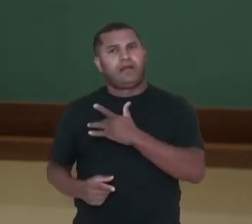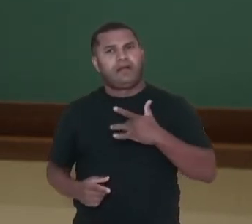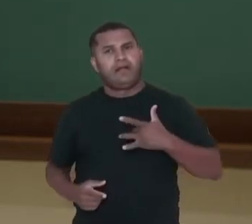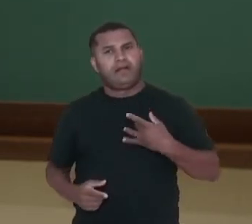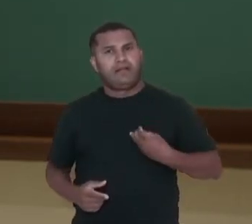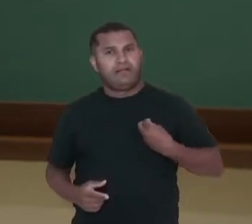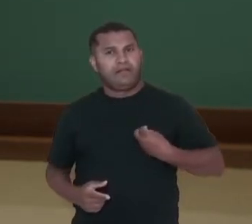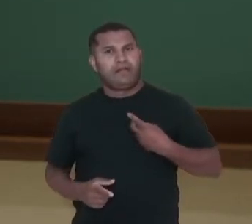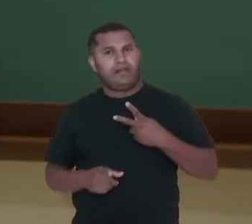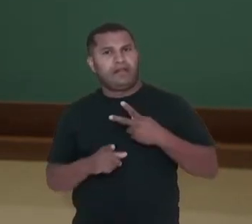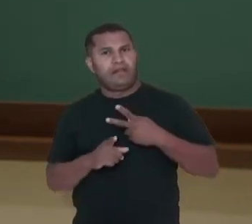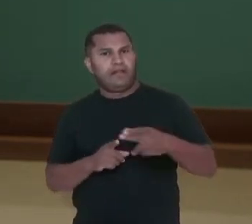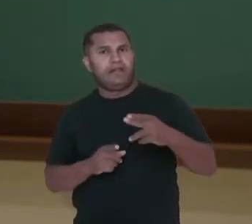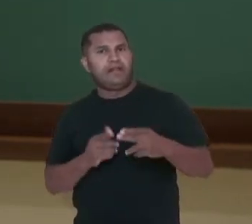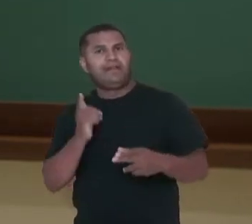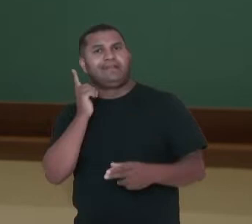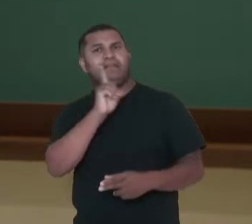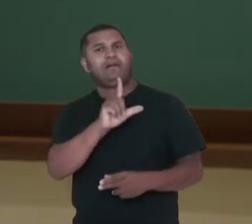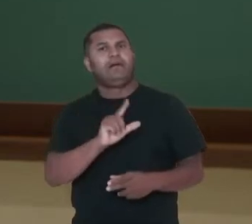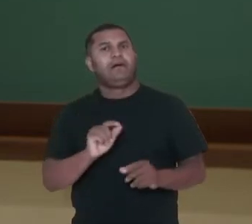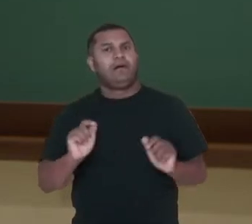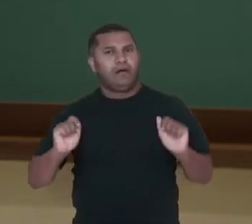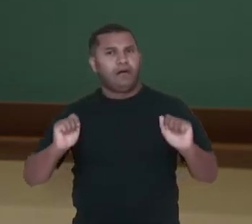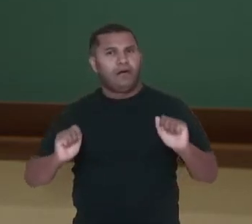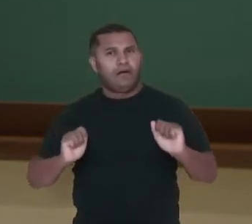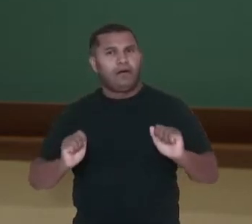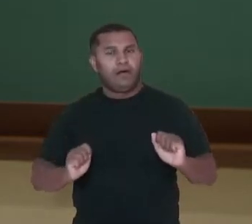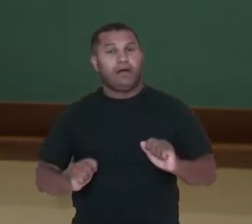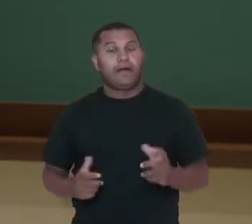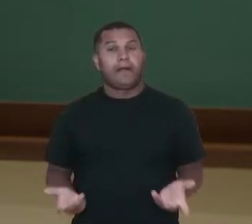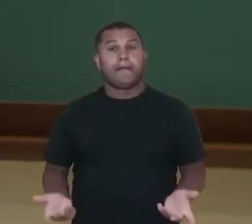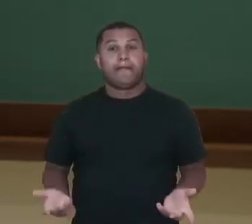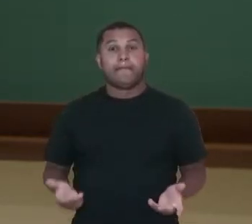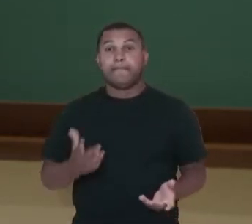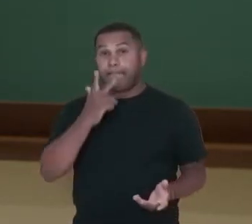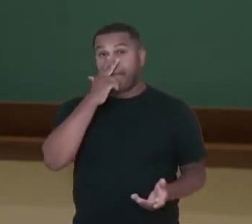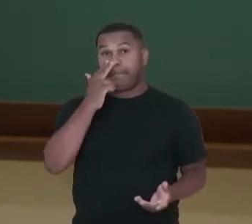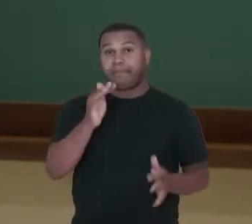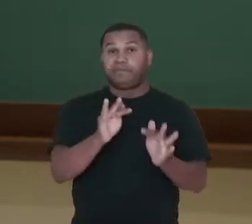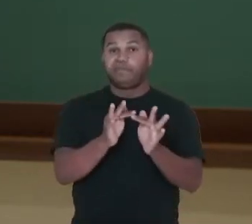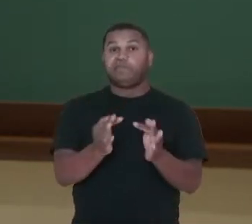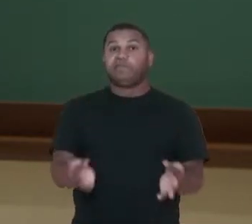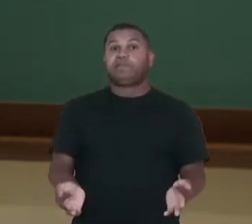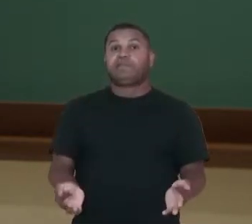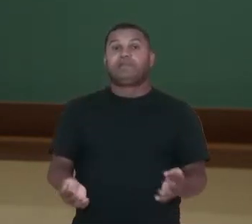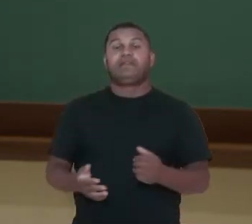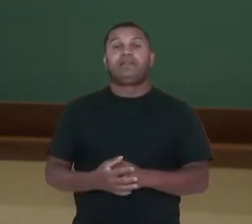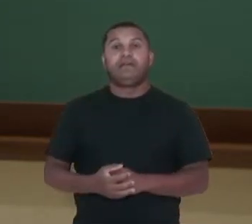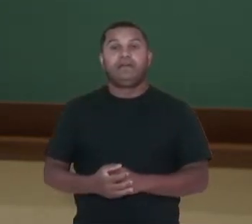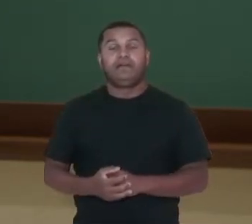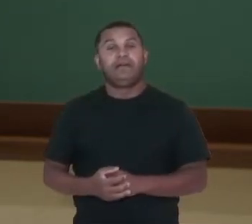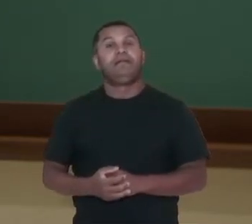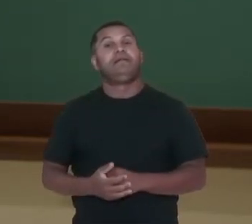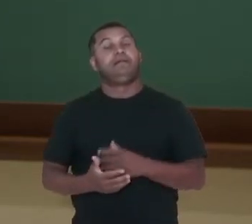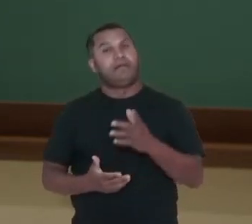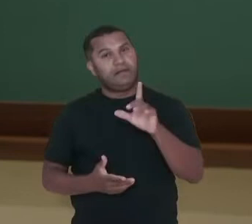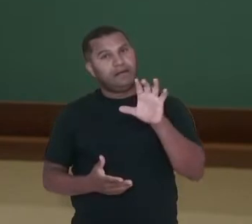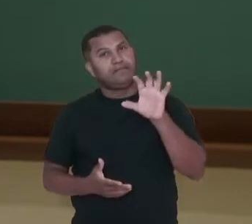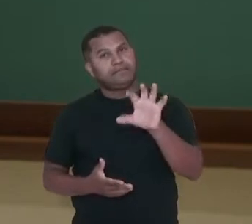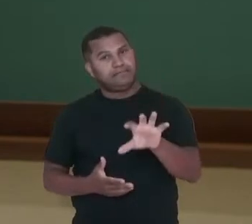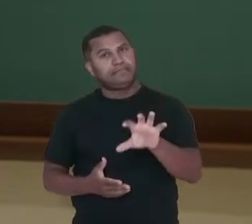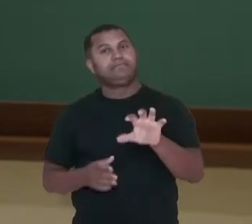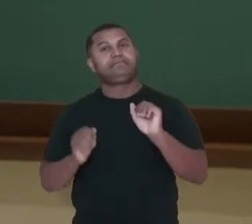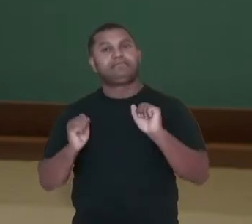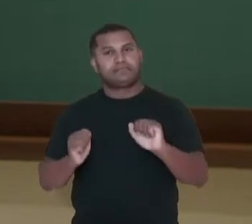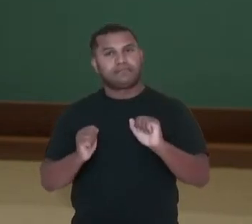Eu concordo. Essa higienização aqui, lavando as mãos, lavando o alimento que vai ser consumido, esse ato